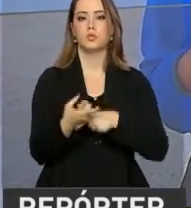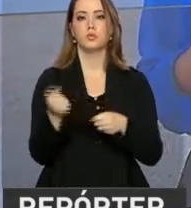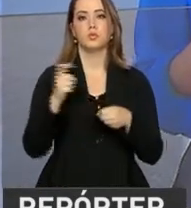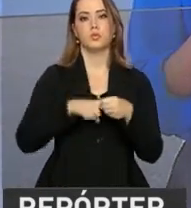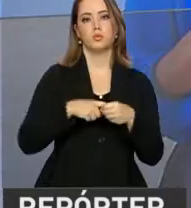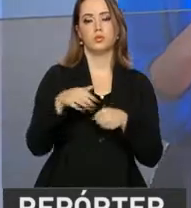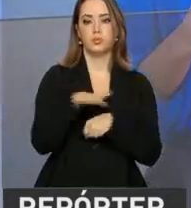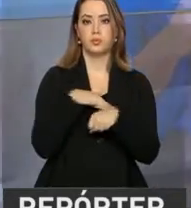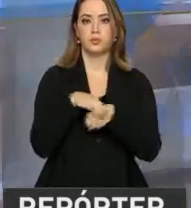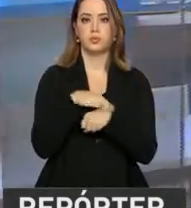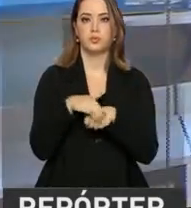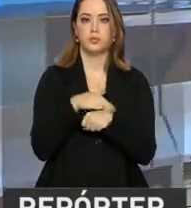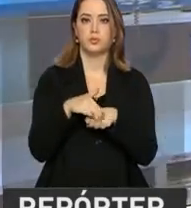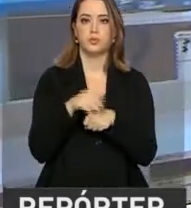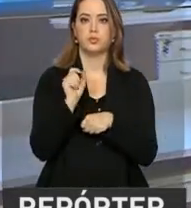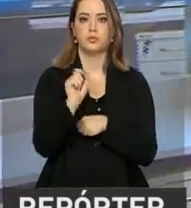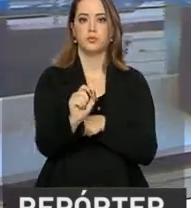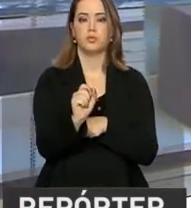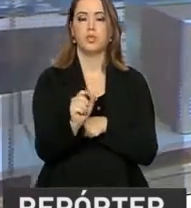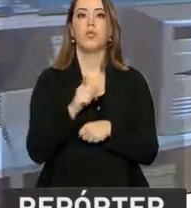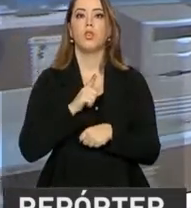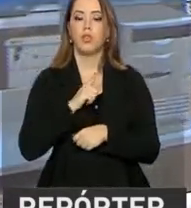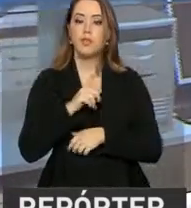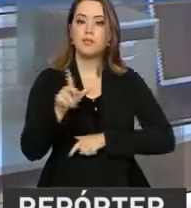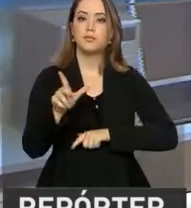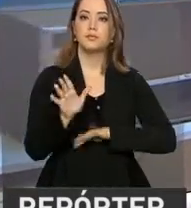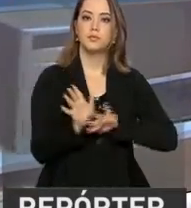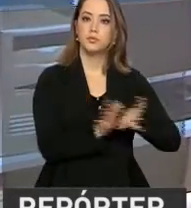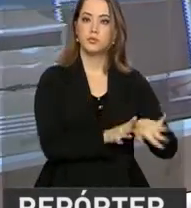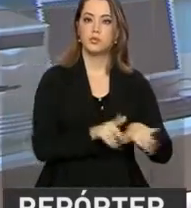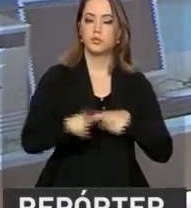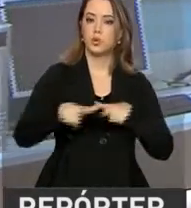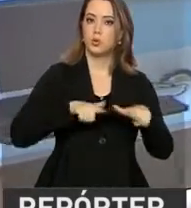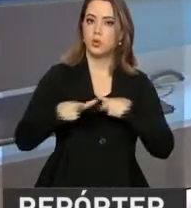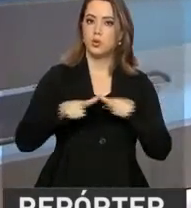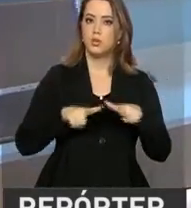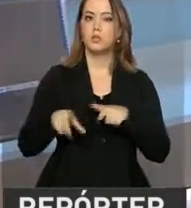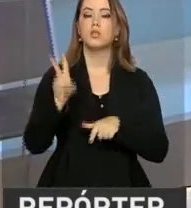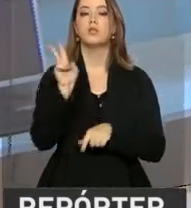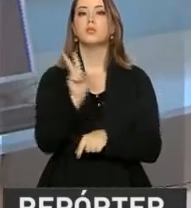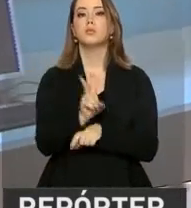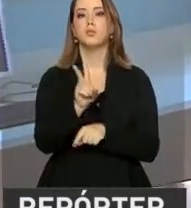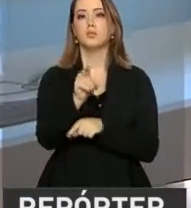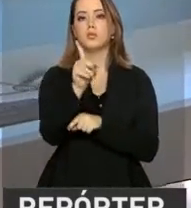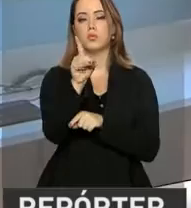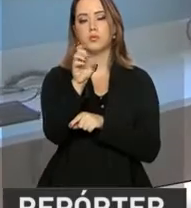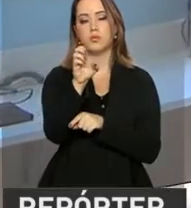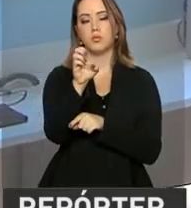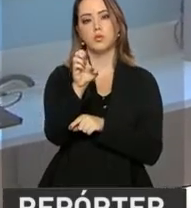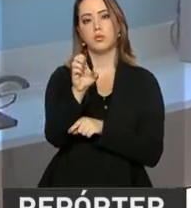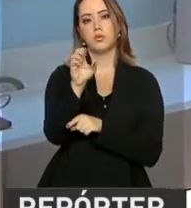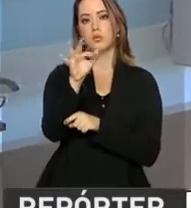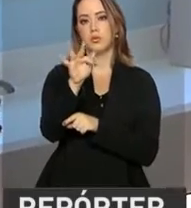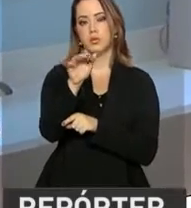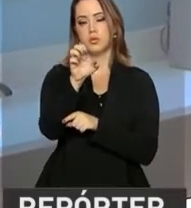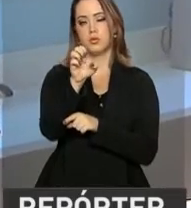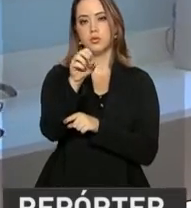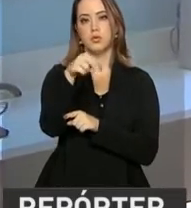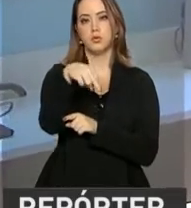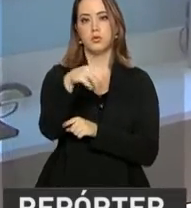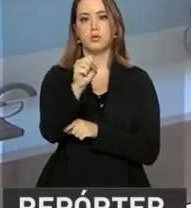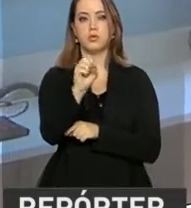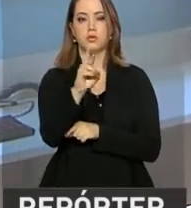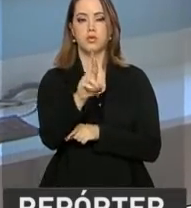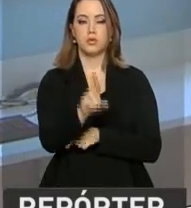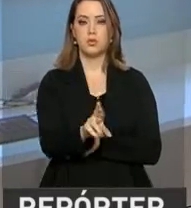conversar. O trabalho do defensor público para resguardar os direitos do povo brasileiro foi lembrado nesta quarta-feira pelo presidente